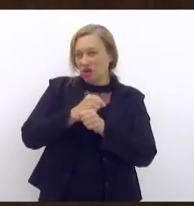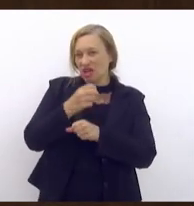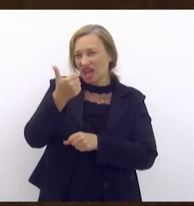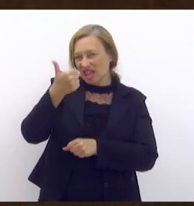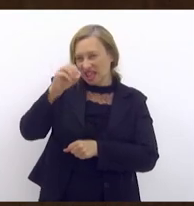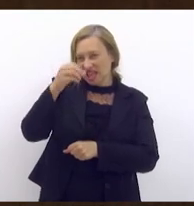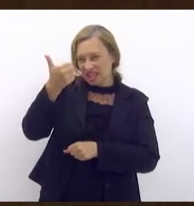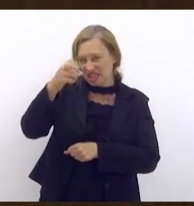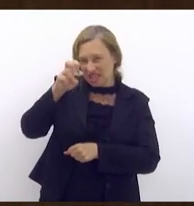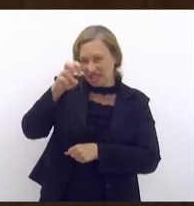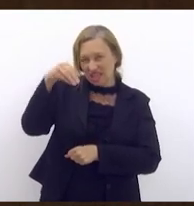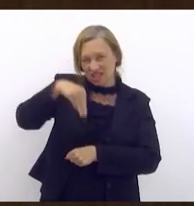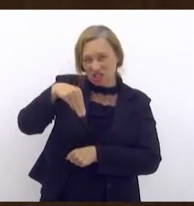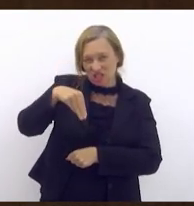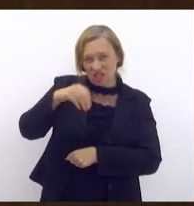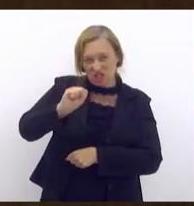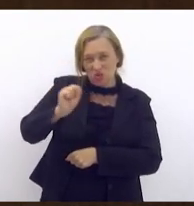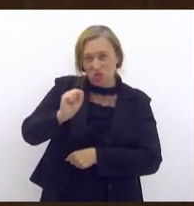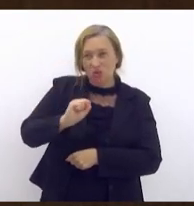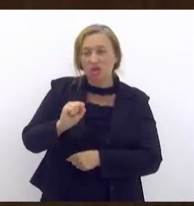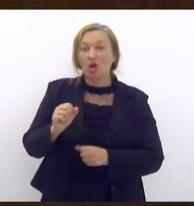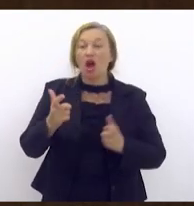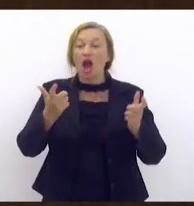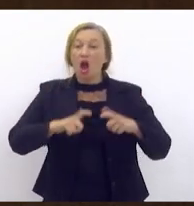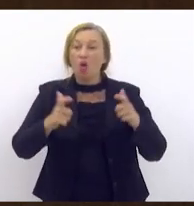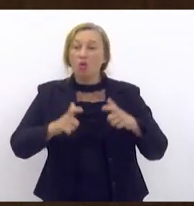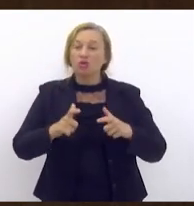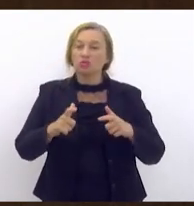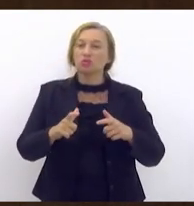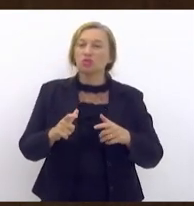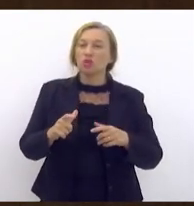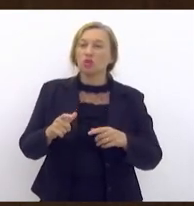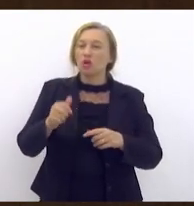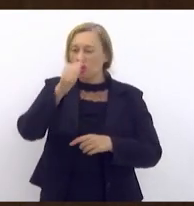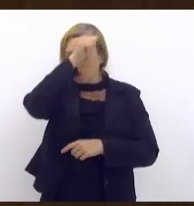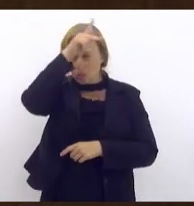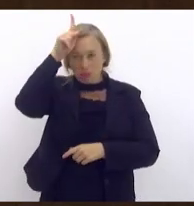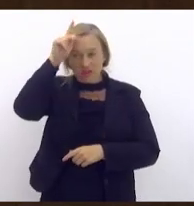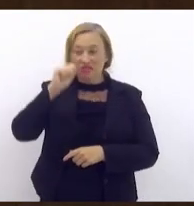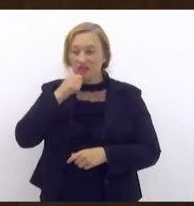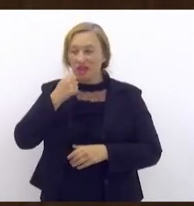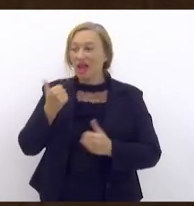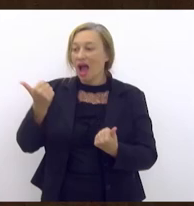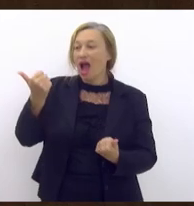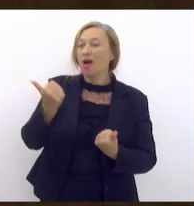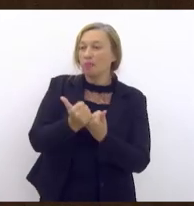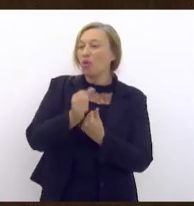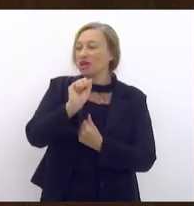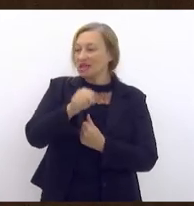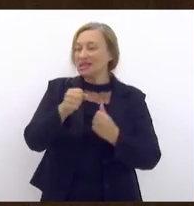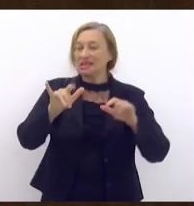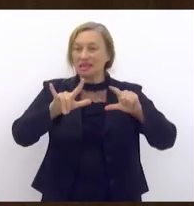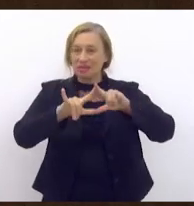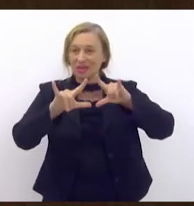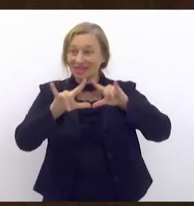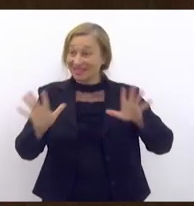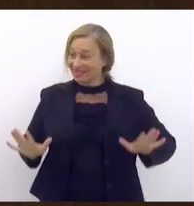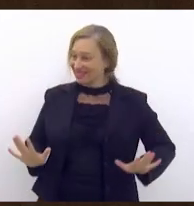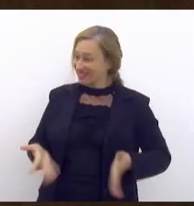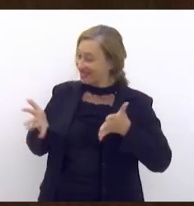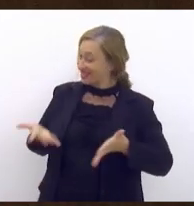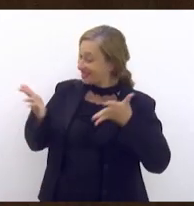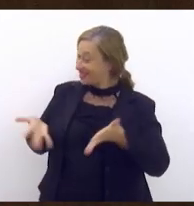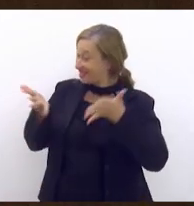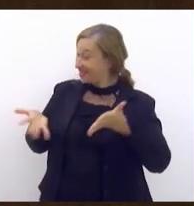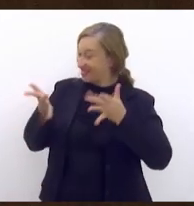15 segundos, onde o prefeito ele apoia, sim, a milícia. Ele foi o grande incentivador da milícia